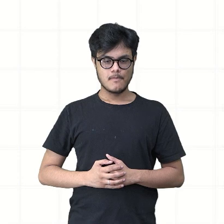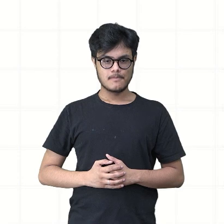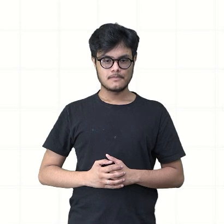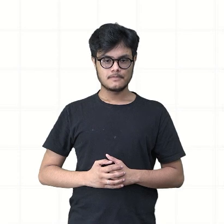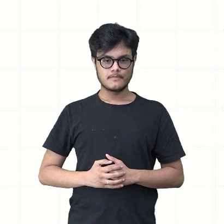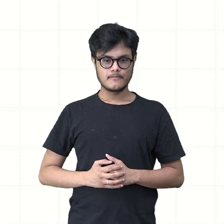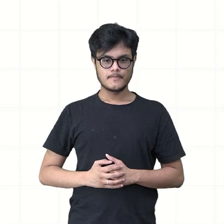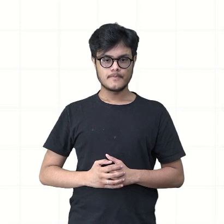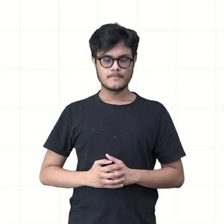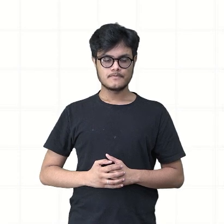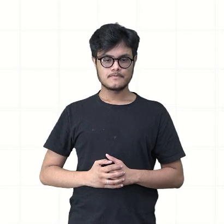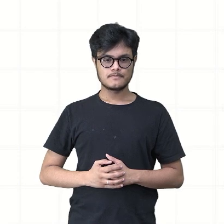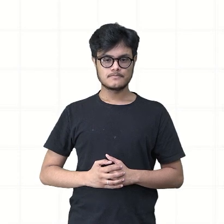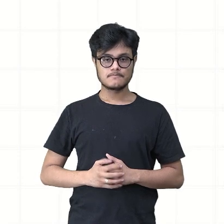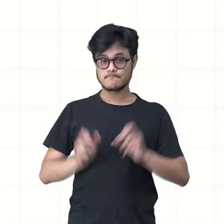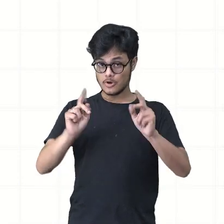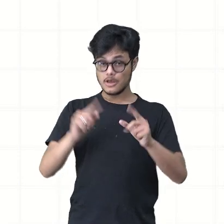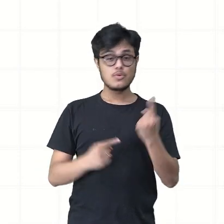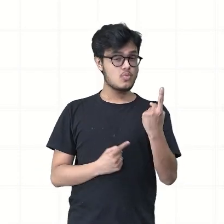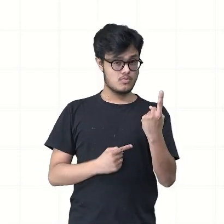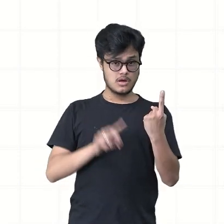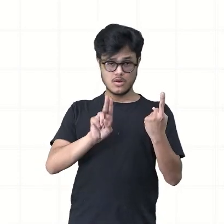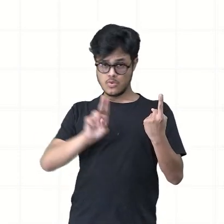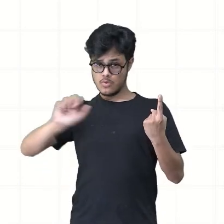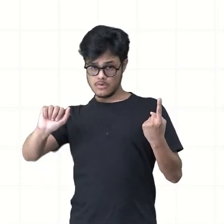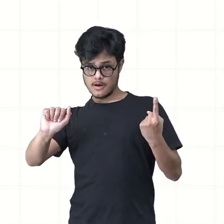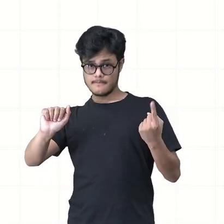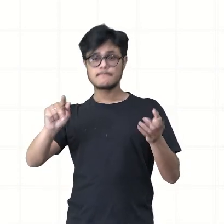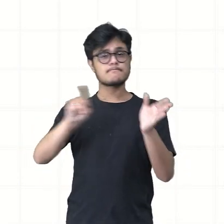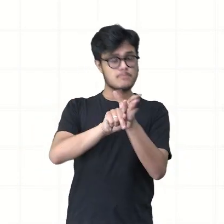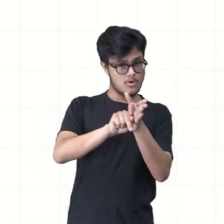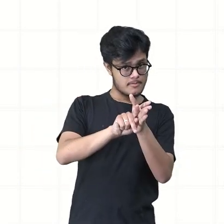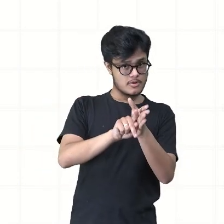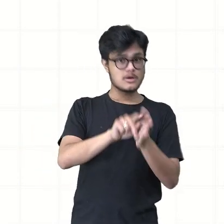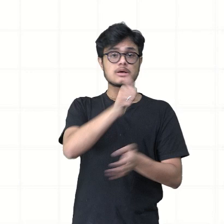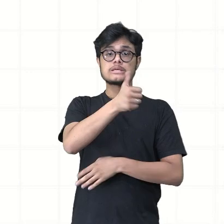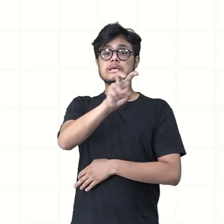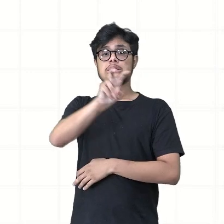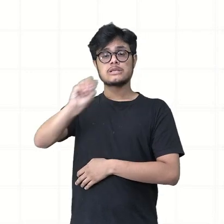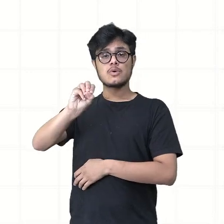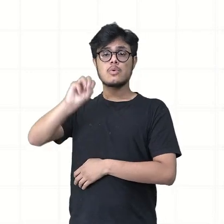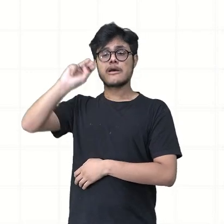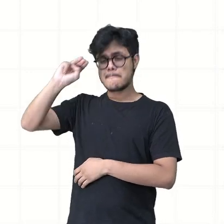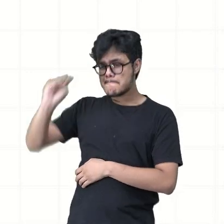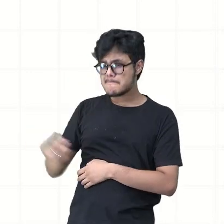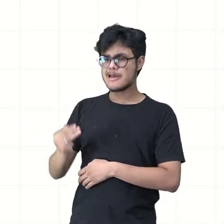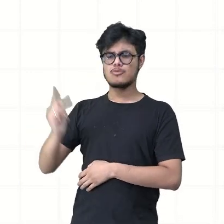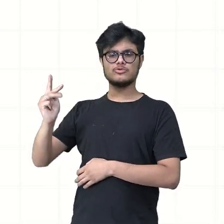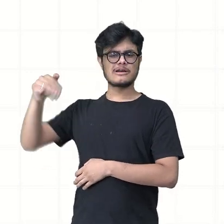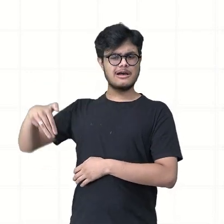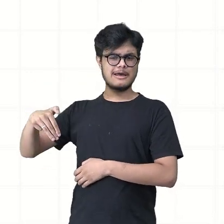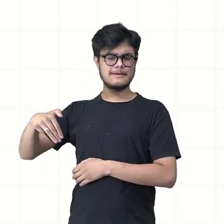essa medida. Uma unidade astronômica, 150 milhões de quilômetros. Então,